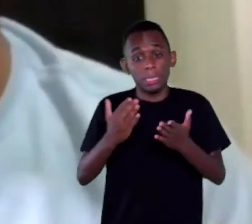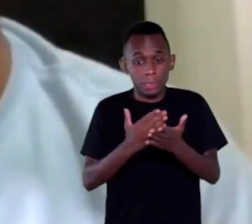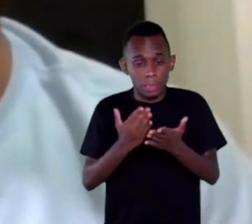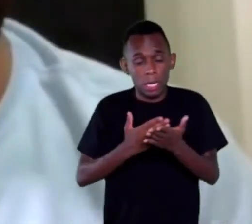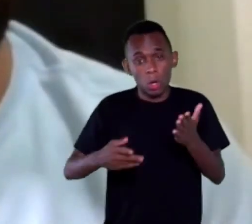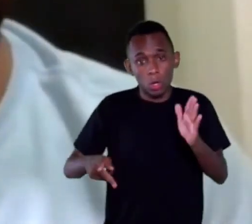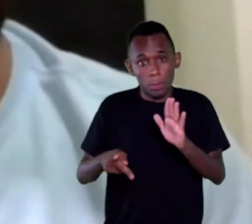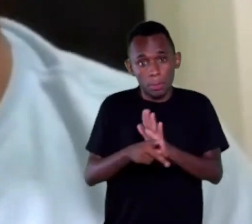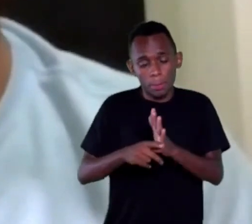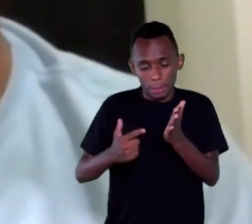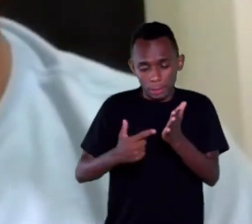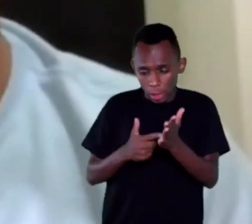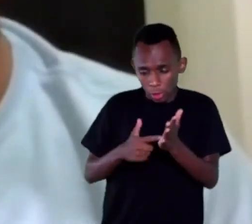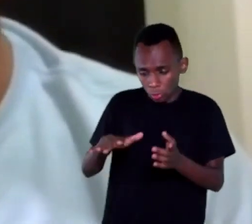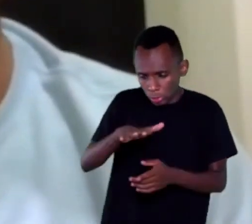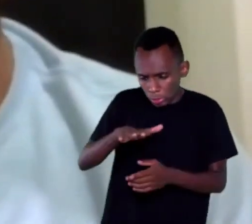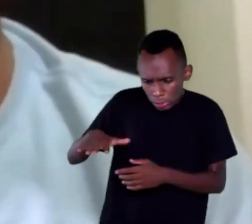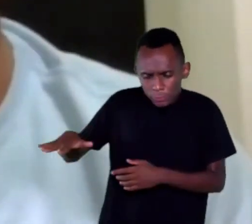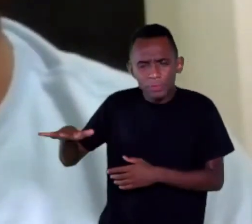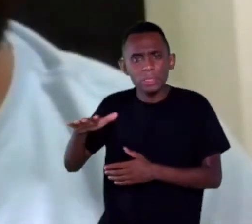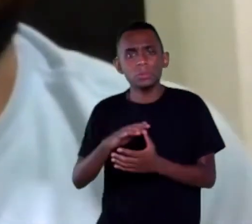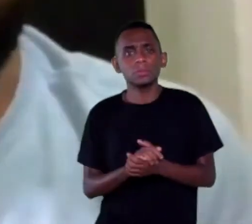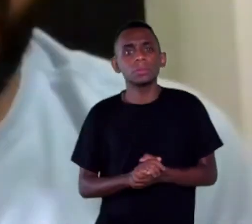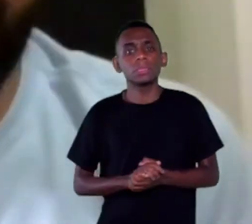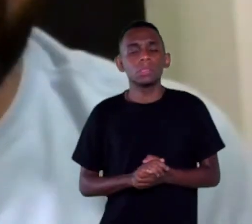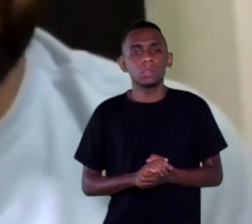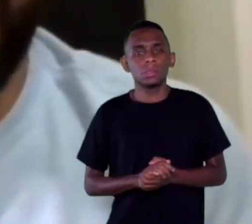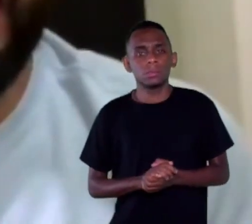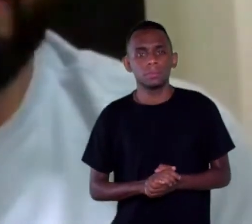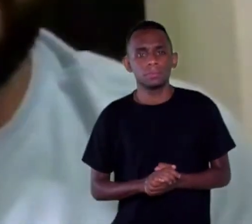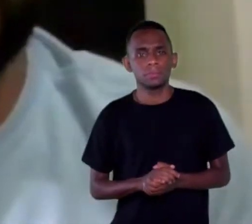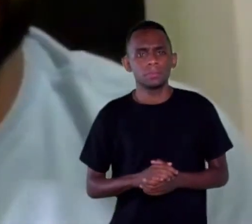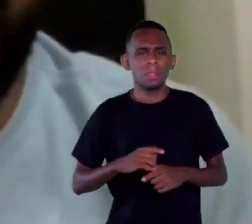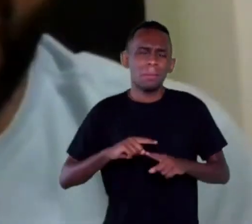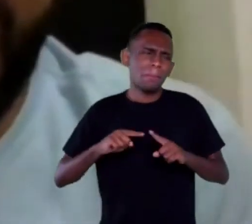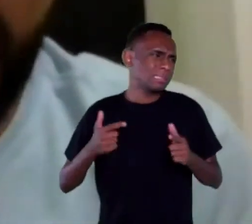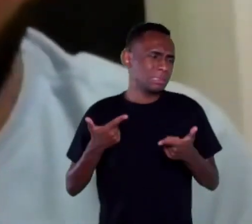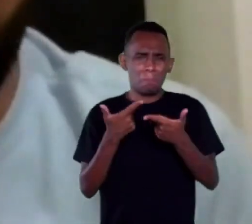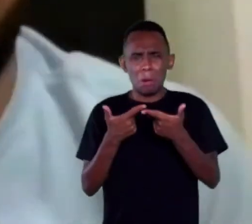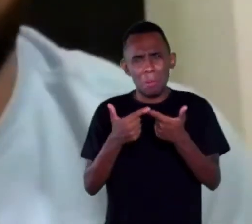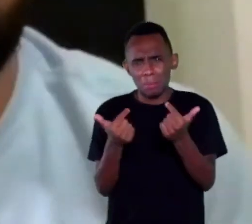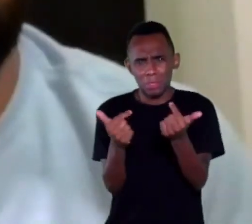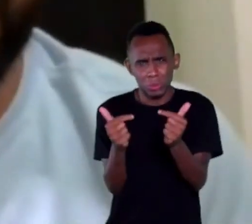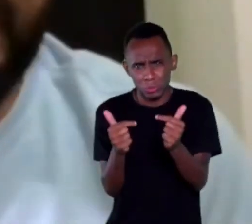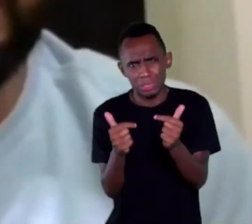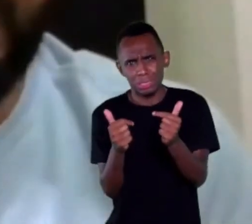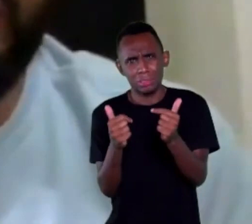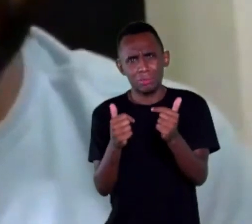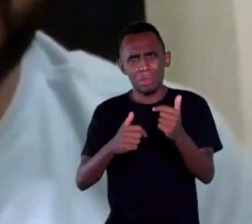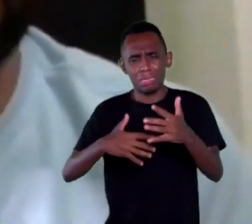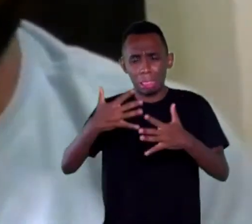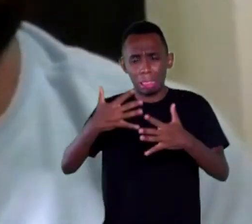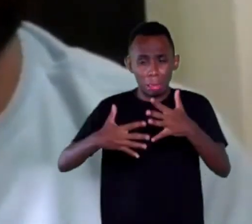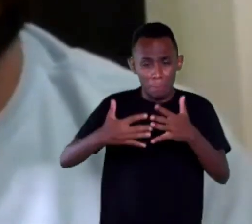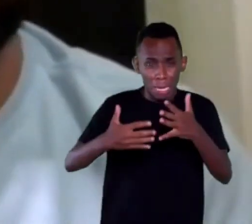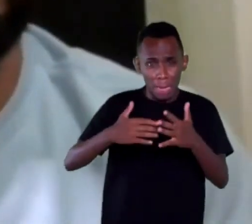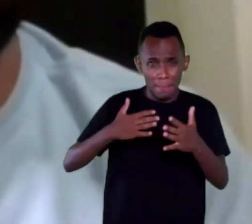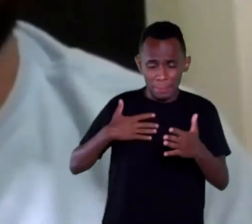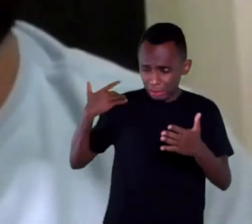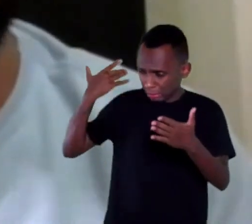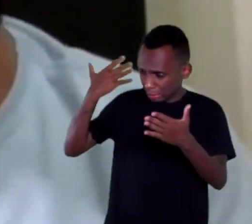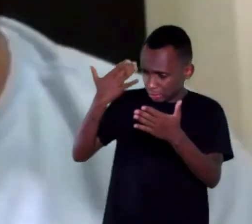trabalho. Mas eu falei assim, não tem problema, não vai manchar a minha carreira isso. Eu preciso fazer